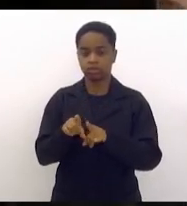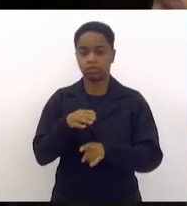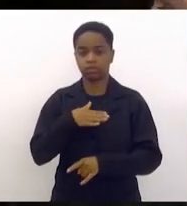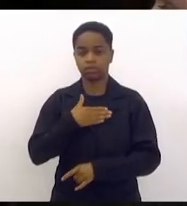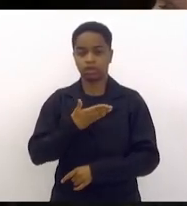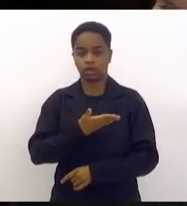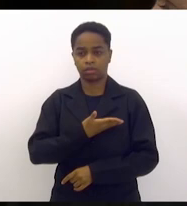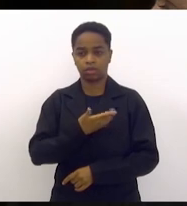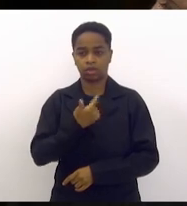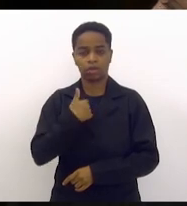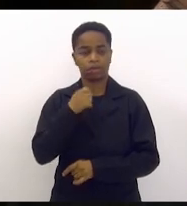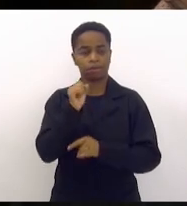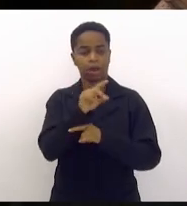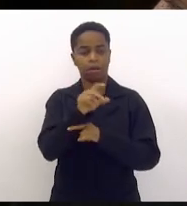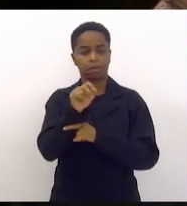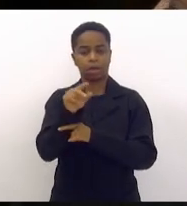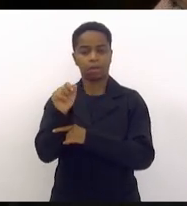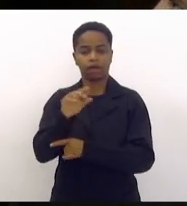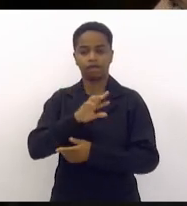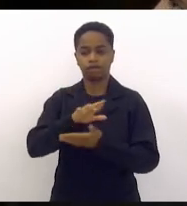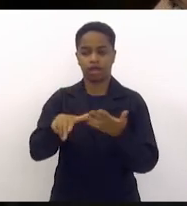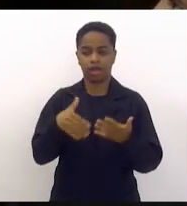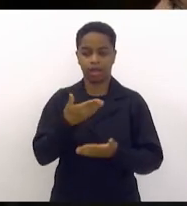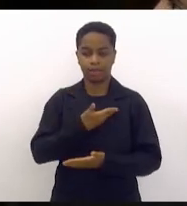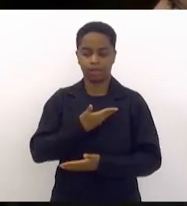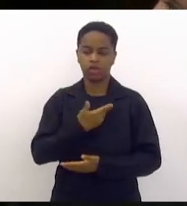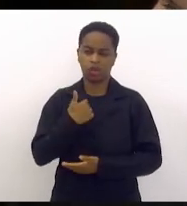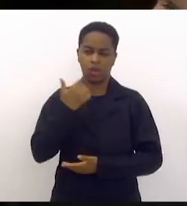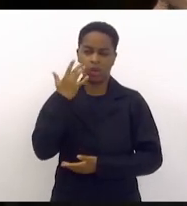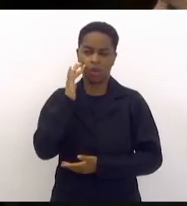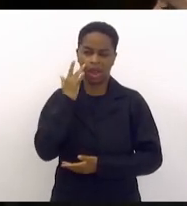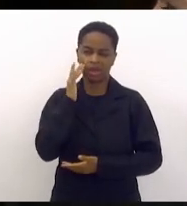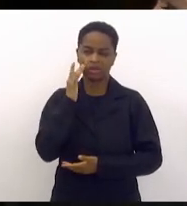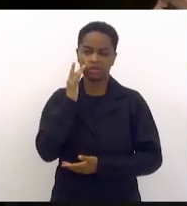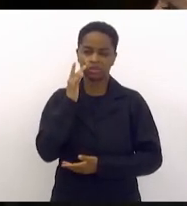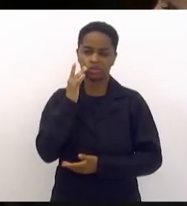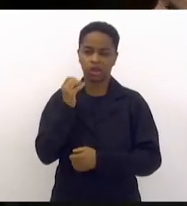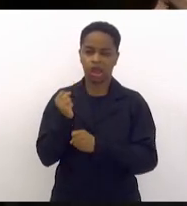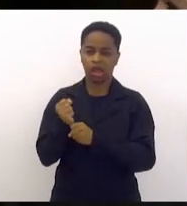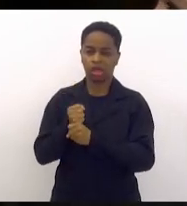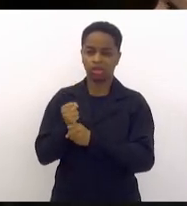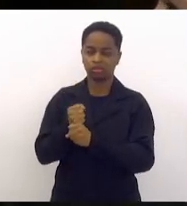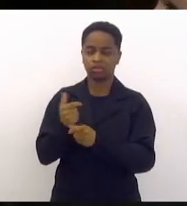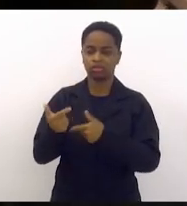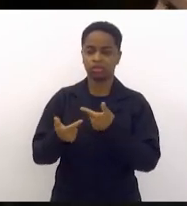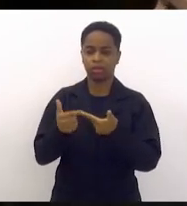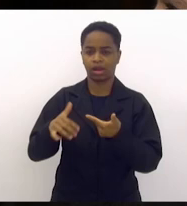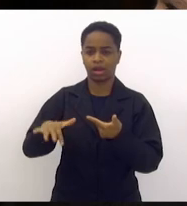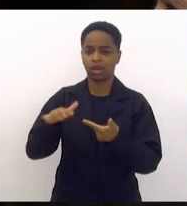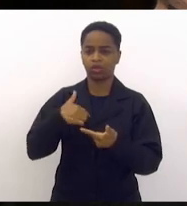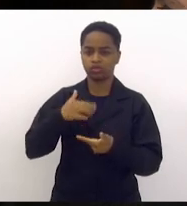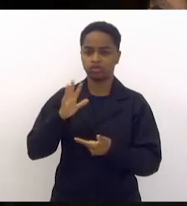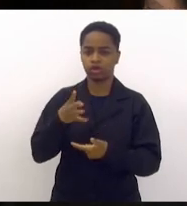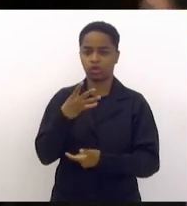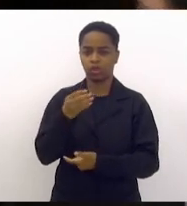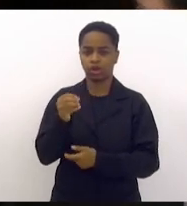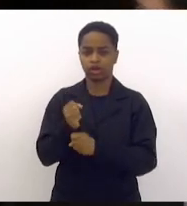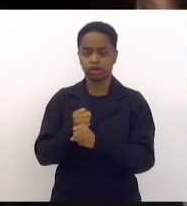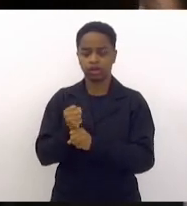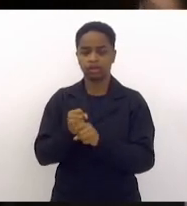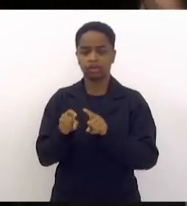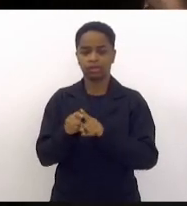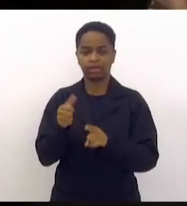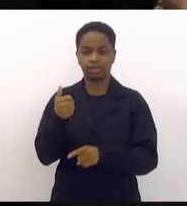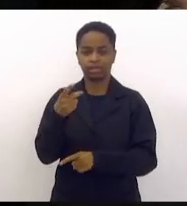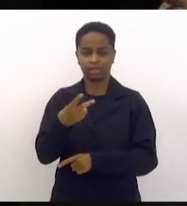que eu tô vendo aqui uma quantidade de amigos acho que a gente fica muito tempo né num setor né que eu já tô há 40 anos e mais 13 estaleiros